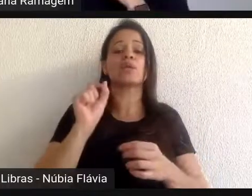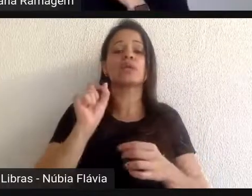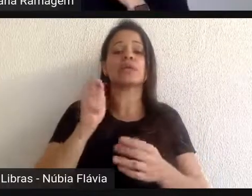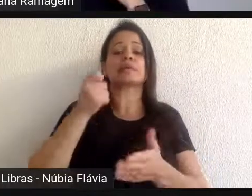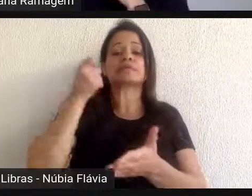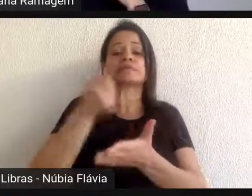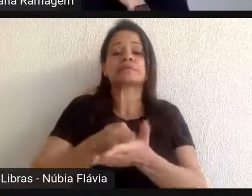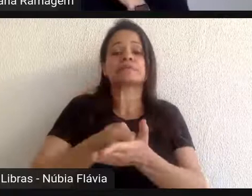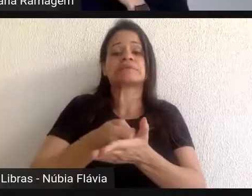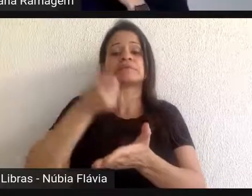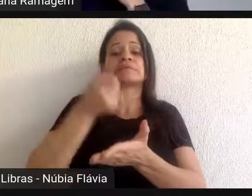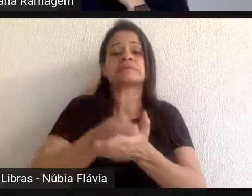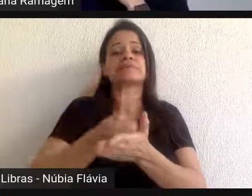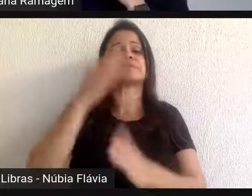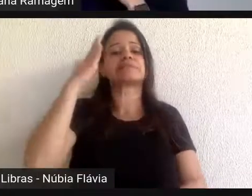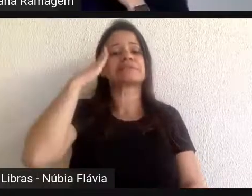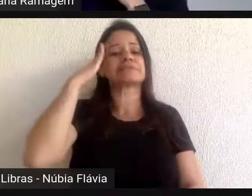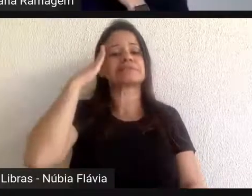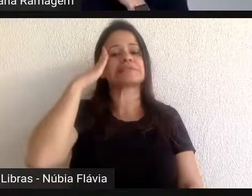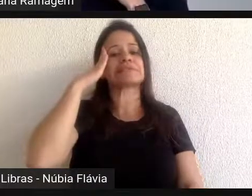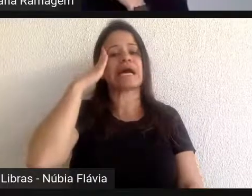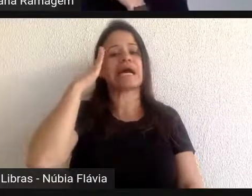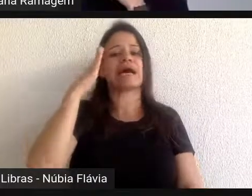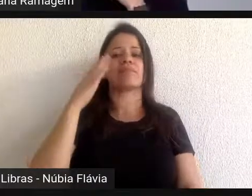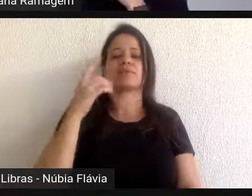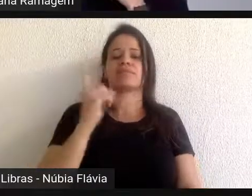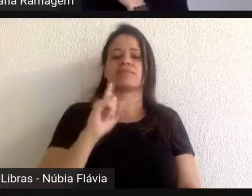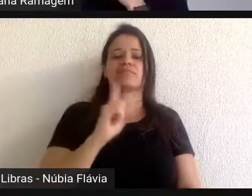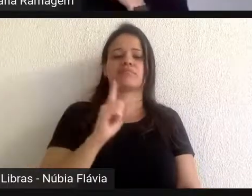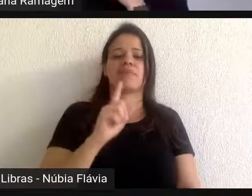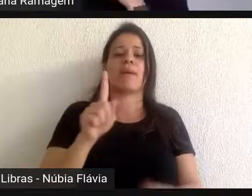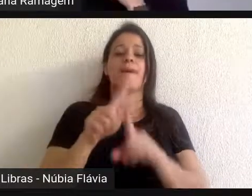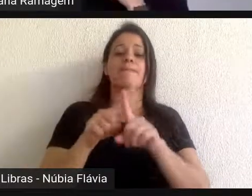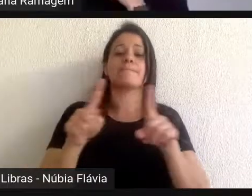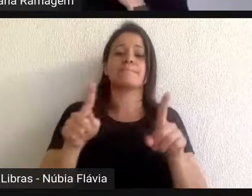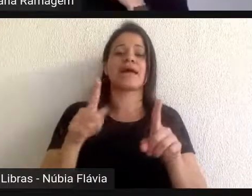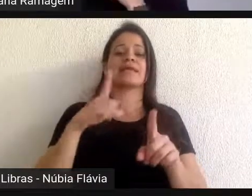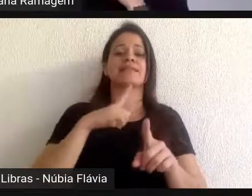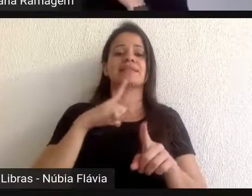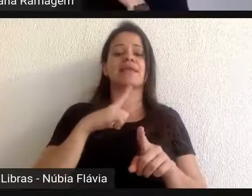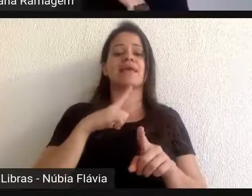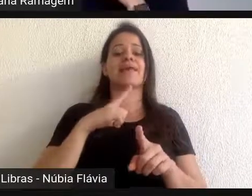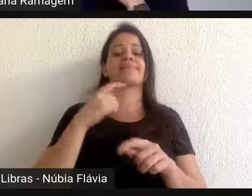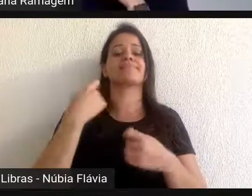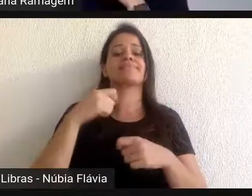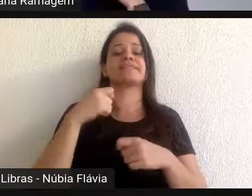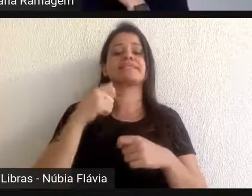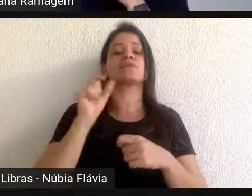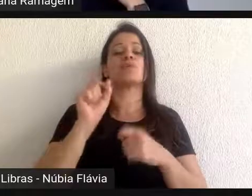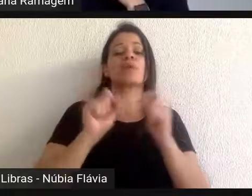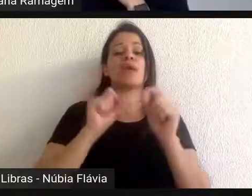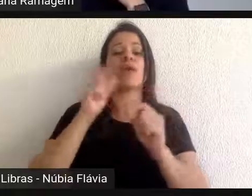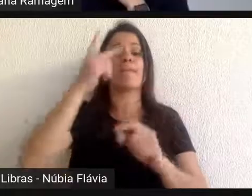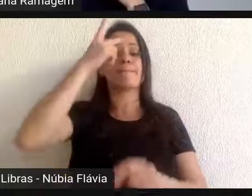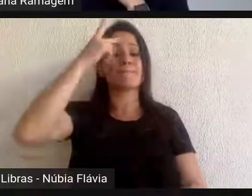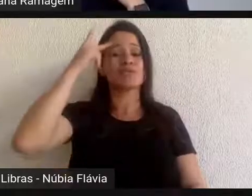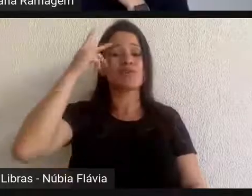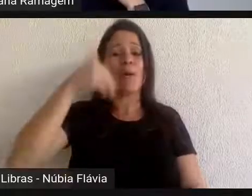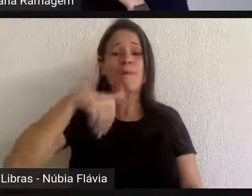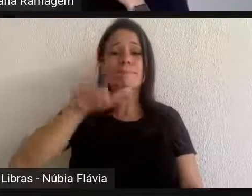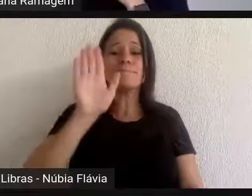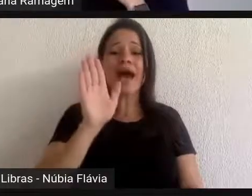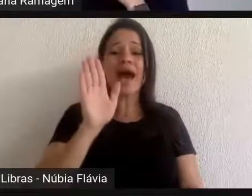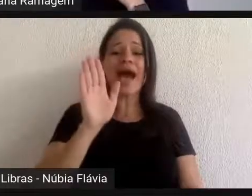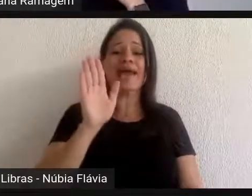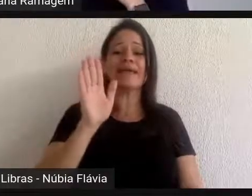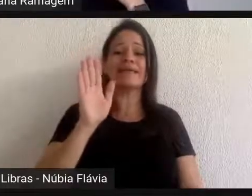ali bem estabelecida, tá? Mas existem suspeitas justamente de que as pessoas que mais estão